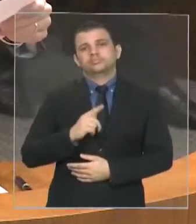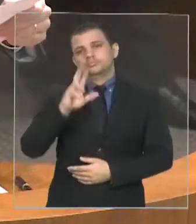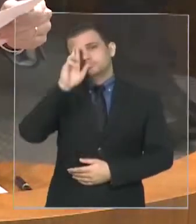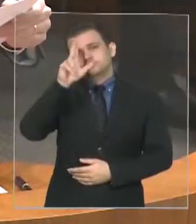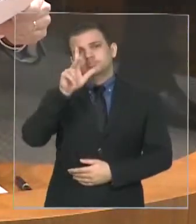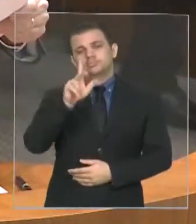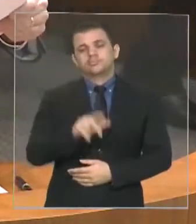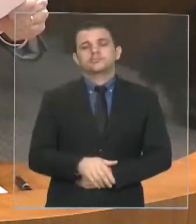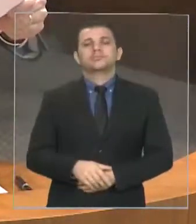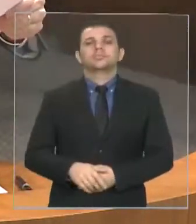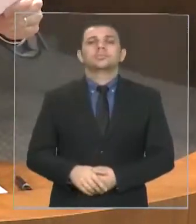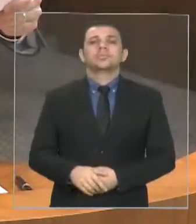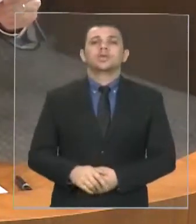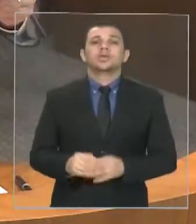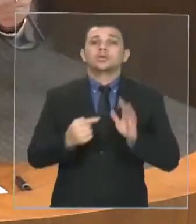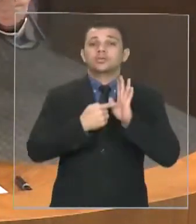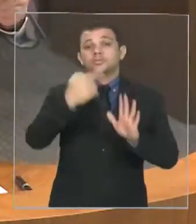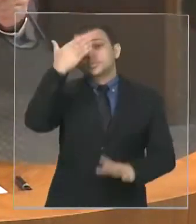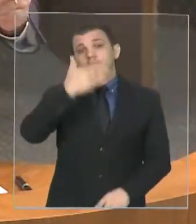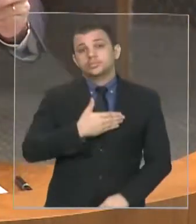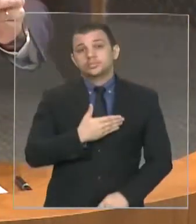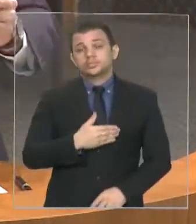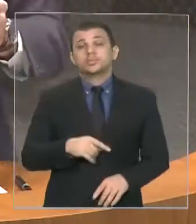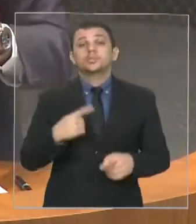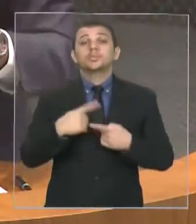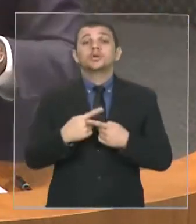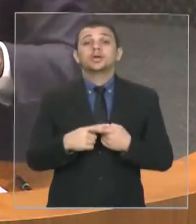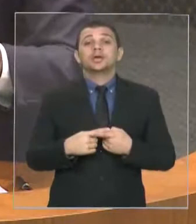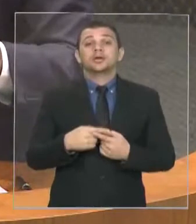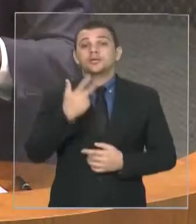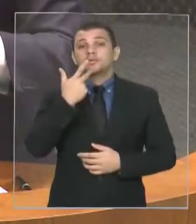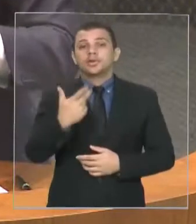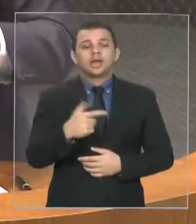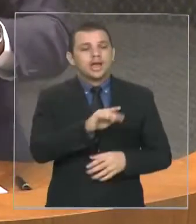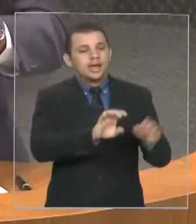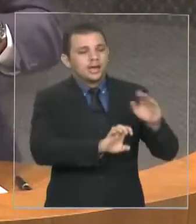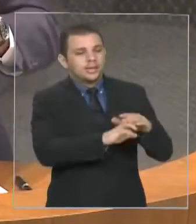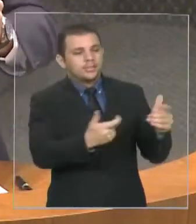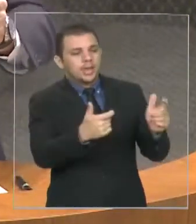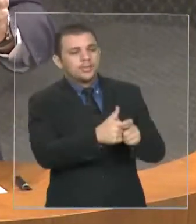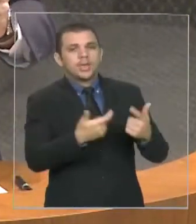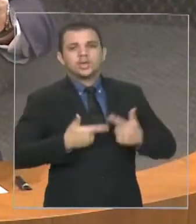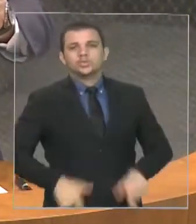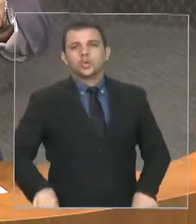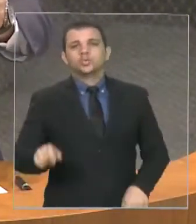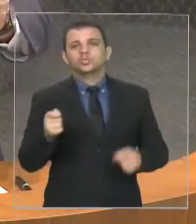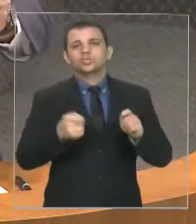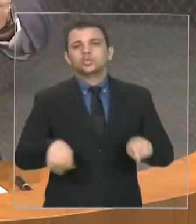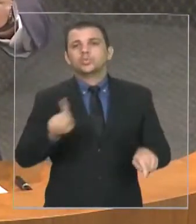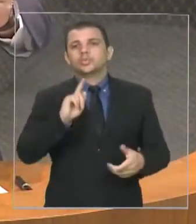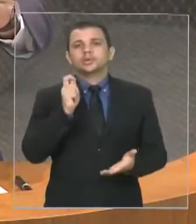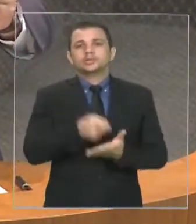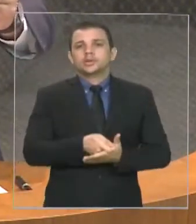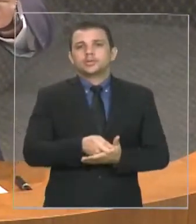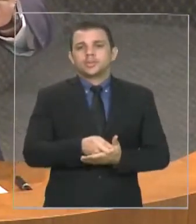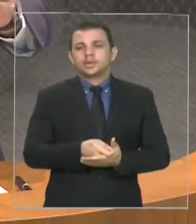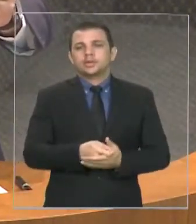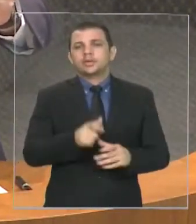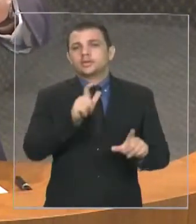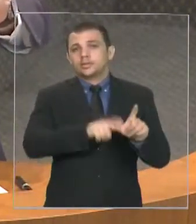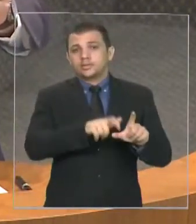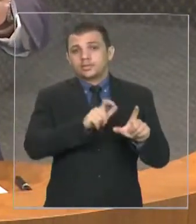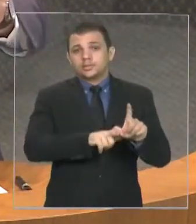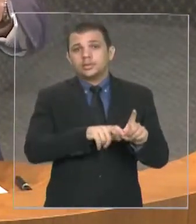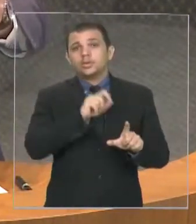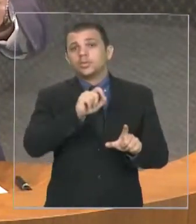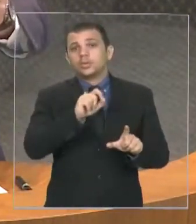senhoras e senhores deputados, a anistia proposta é parcial e alcança as multas decorrentes da falta